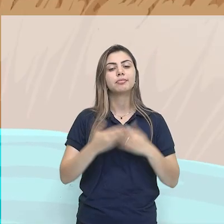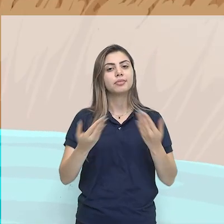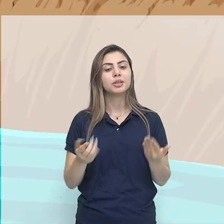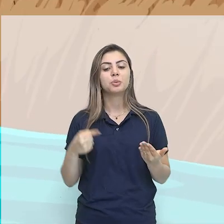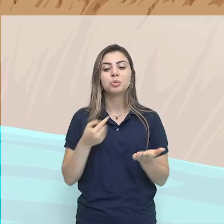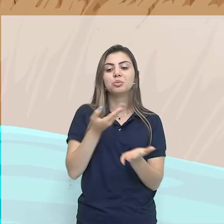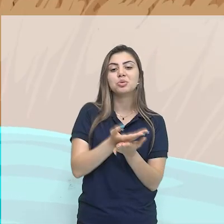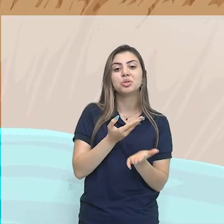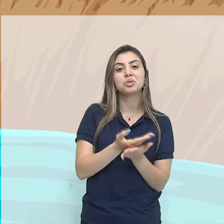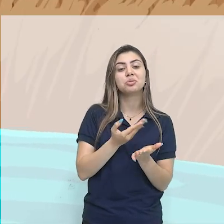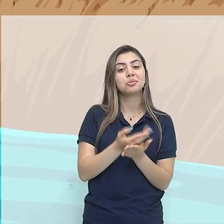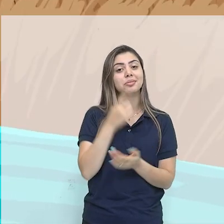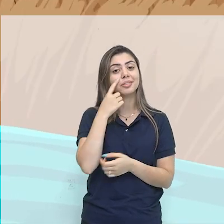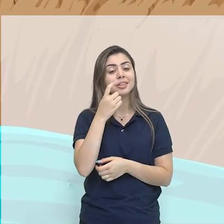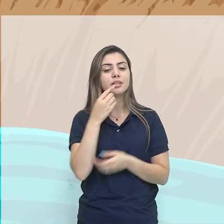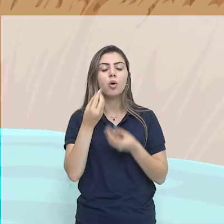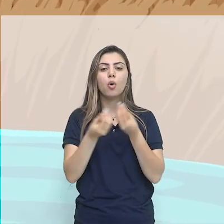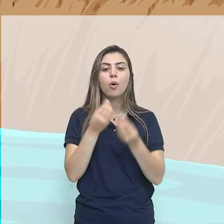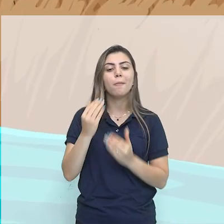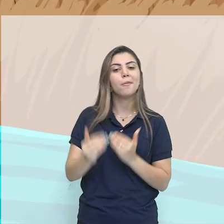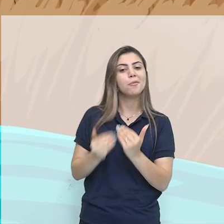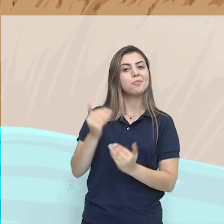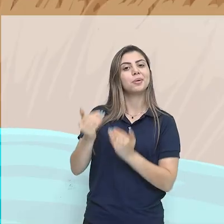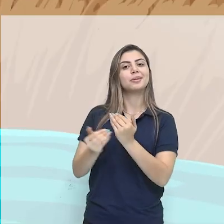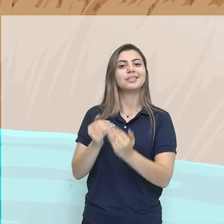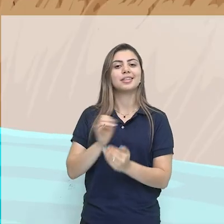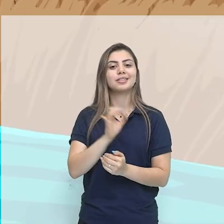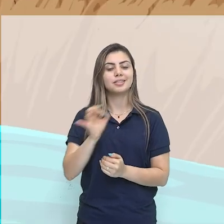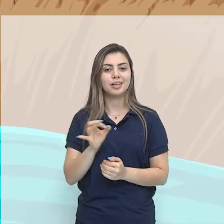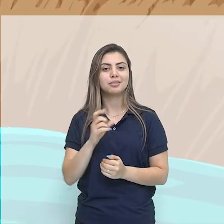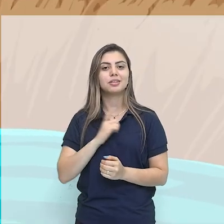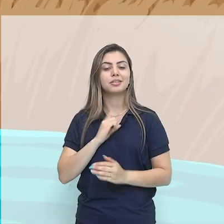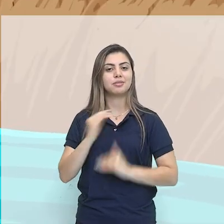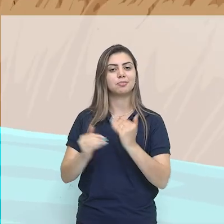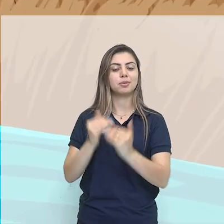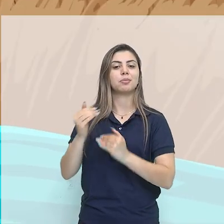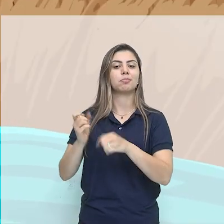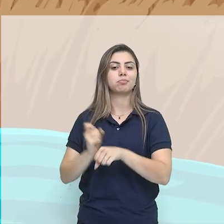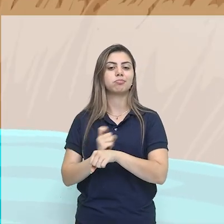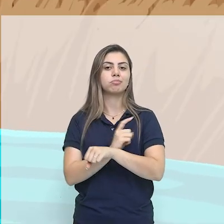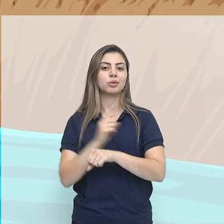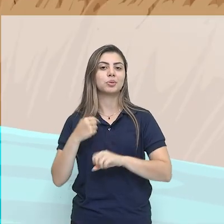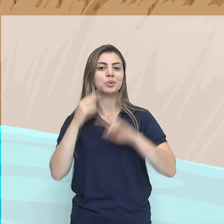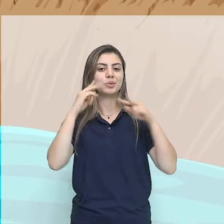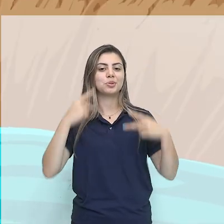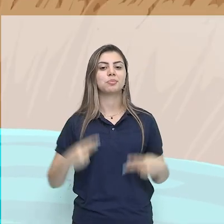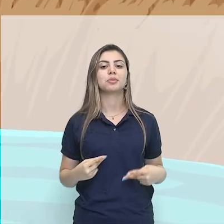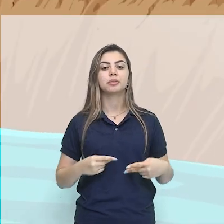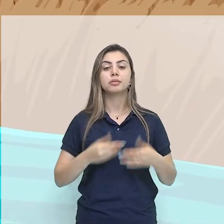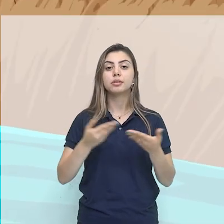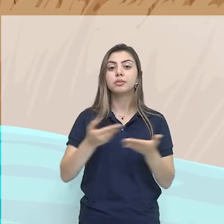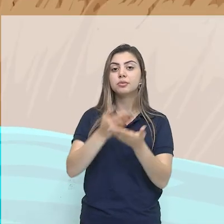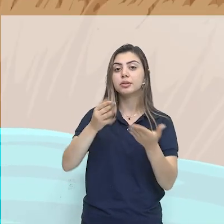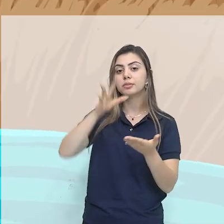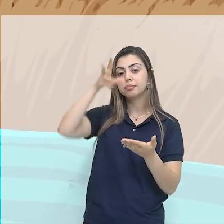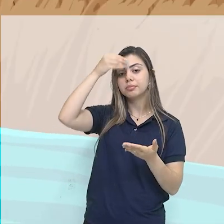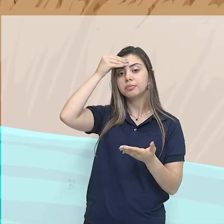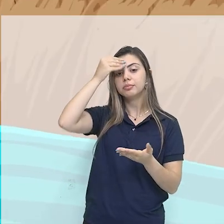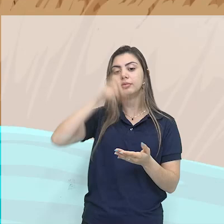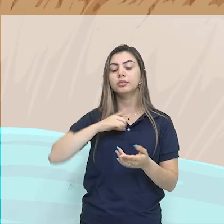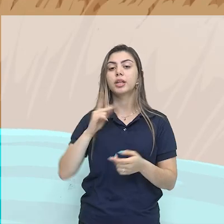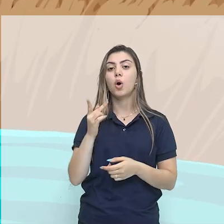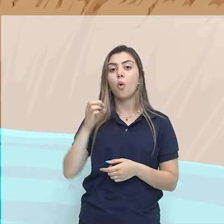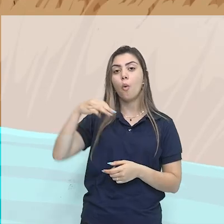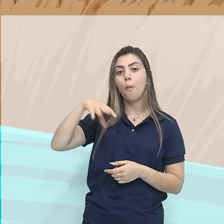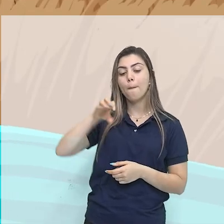aula super interessante sobre esse processo, então, de evolução dos seres humanos. Então, lembra lá, a partir do